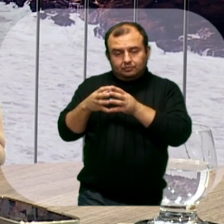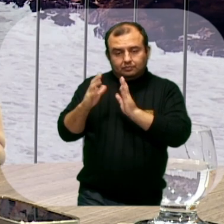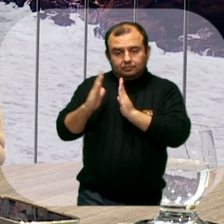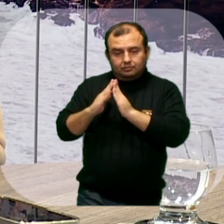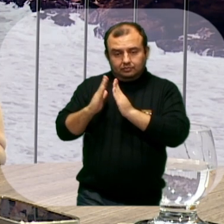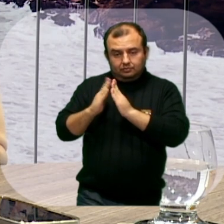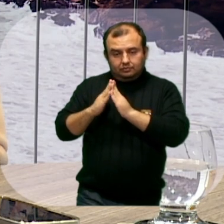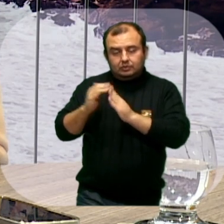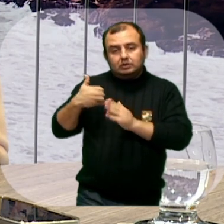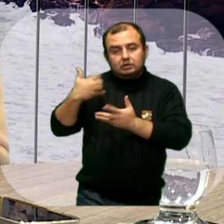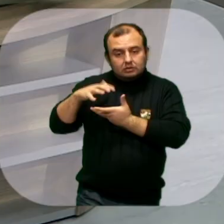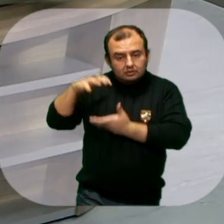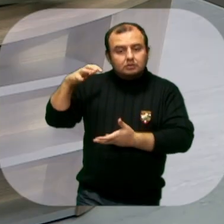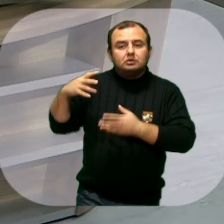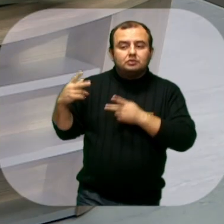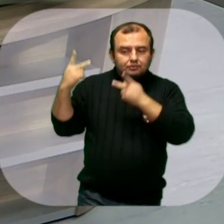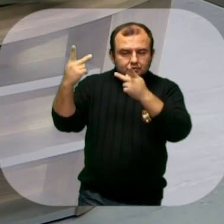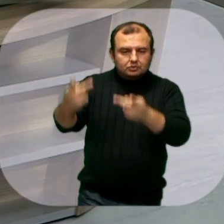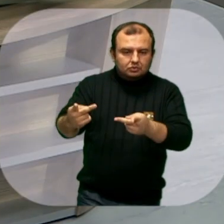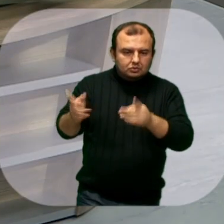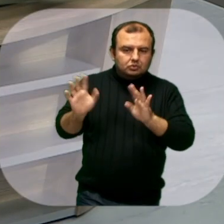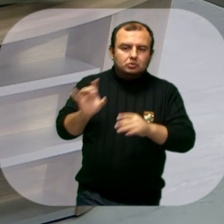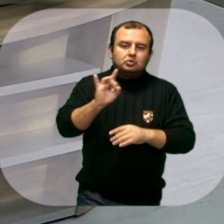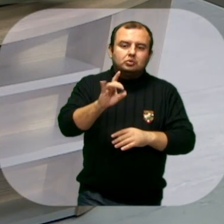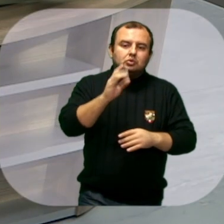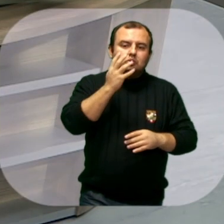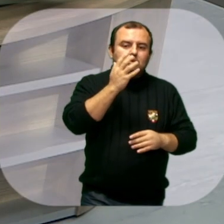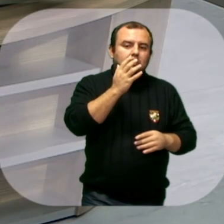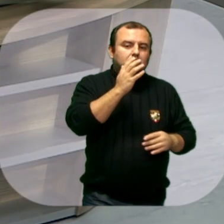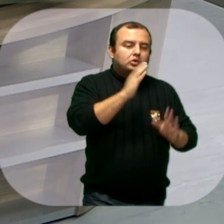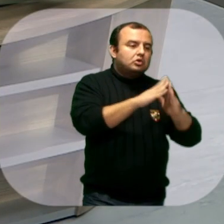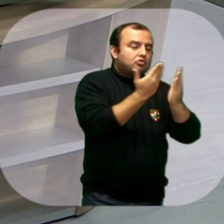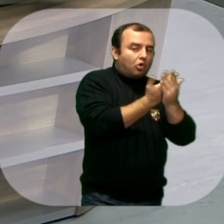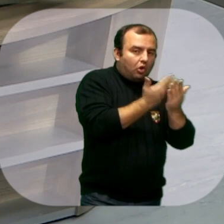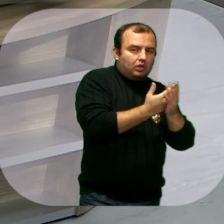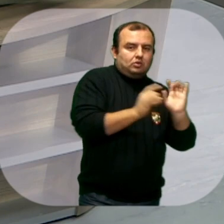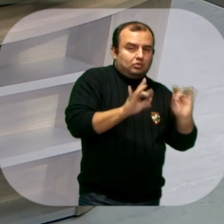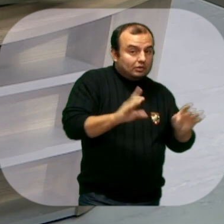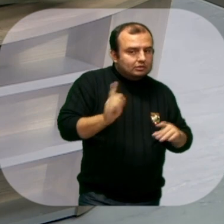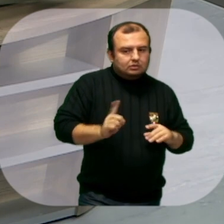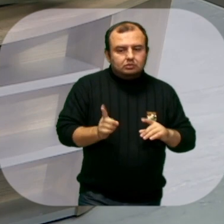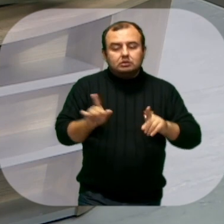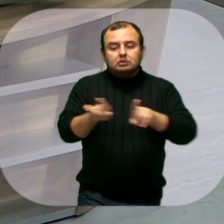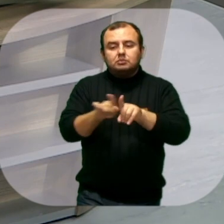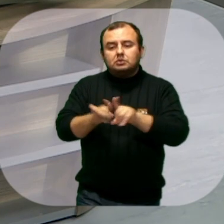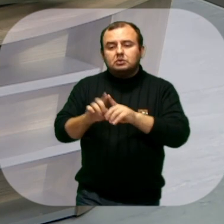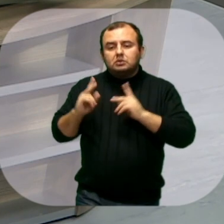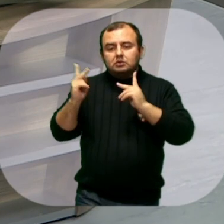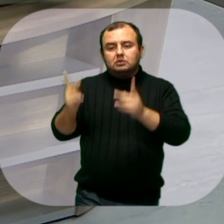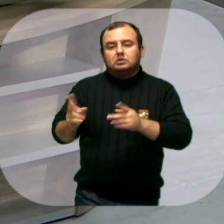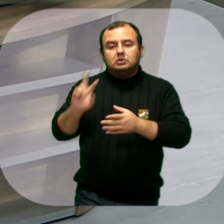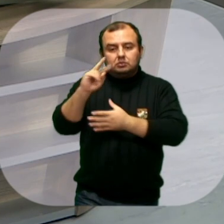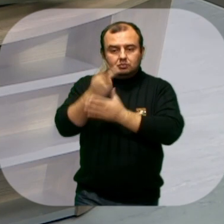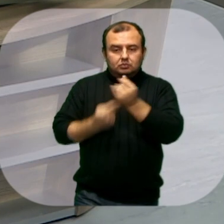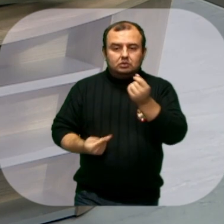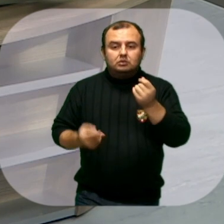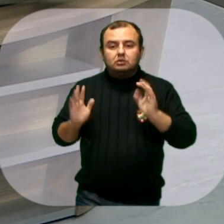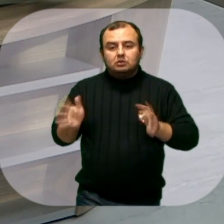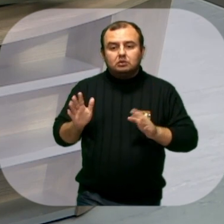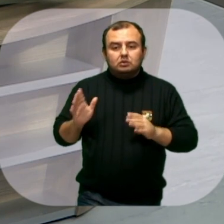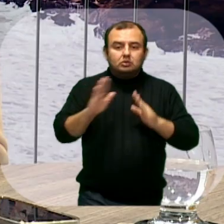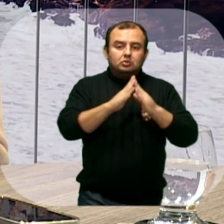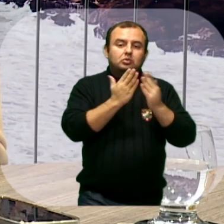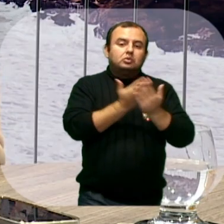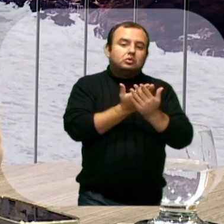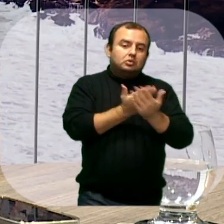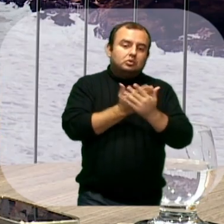de idosos, né? Não é somente o pessoal das escolas. E já fizemos visita bilíngue. Uma